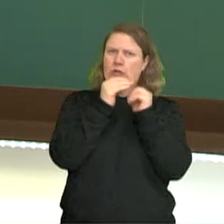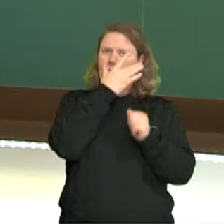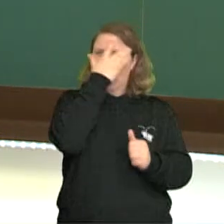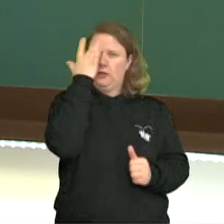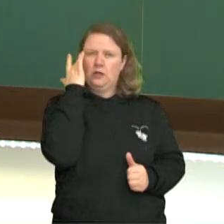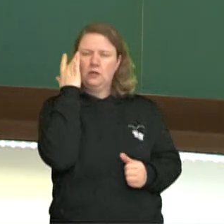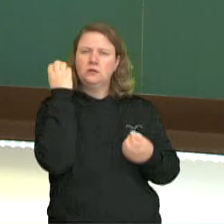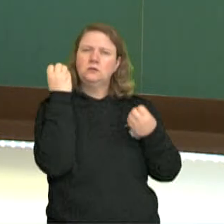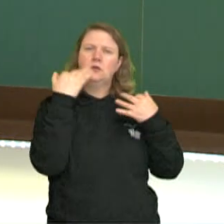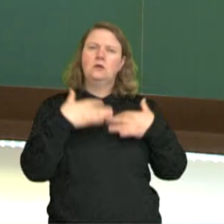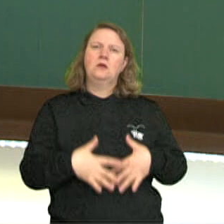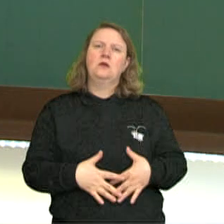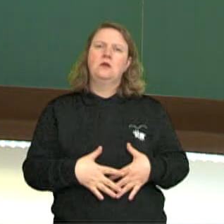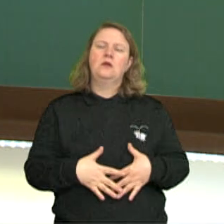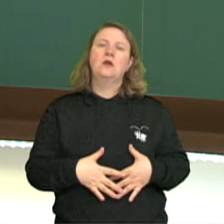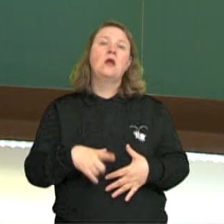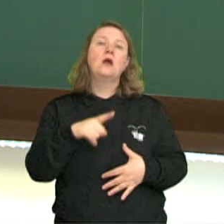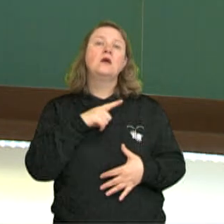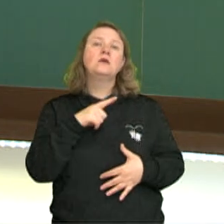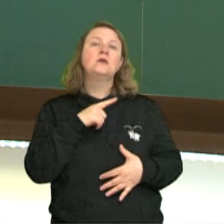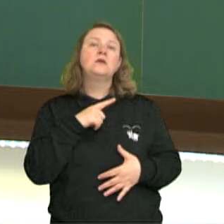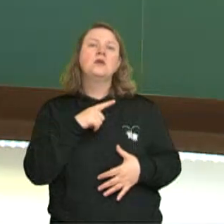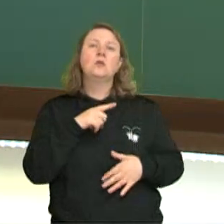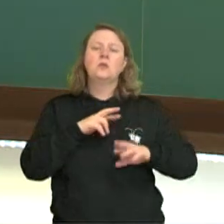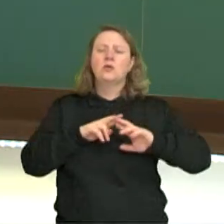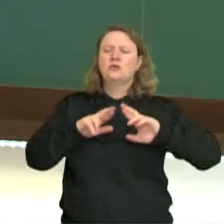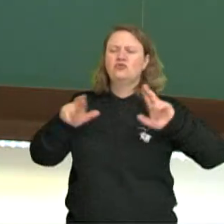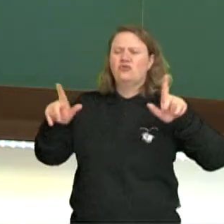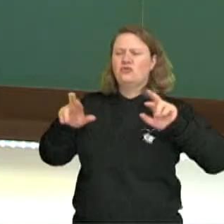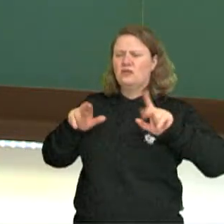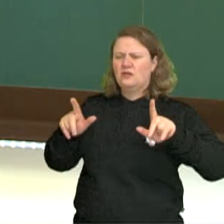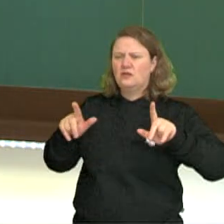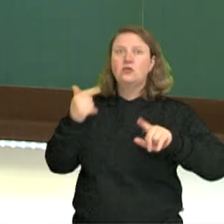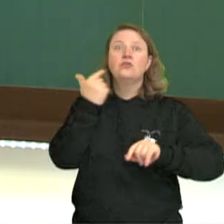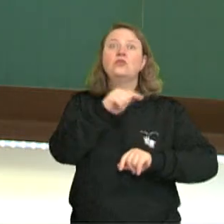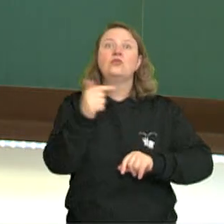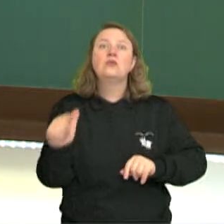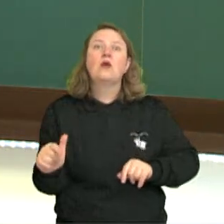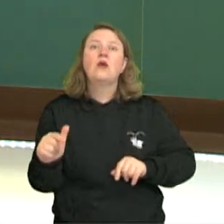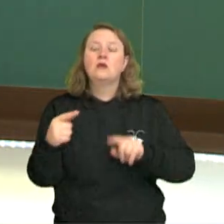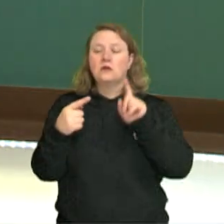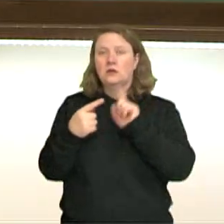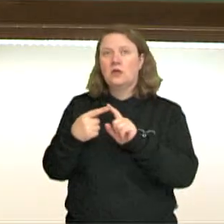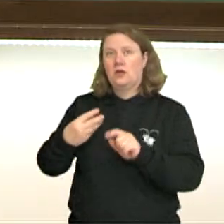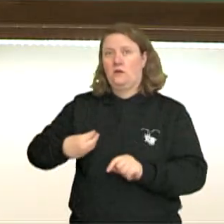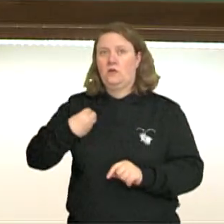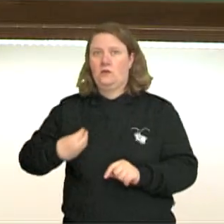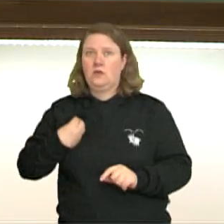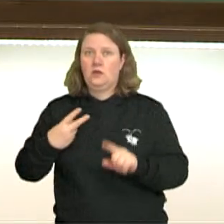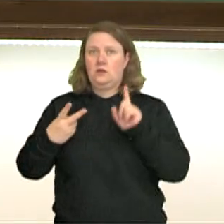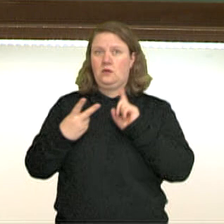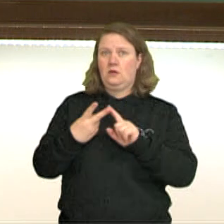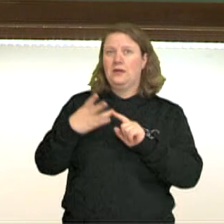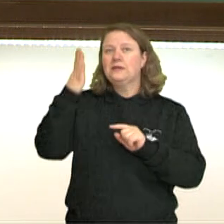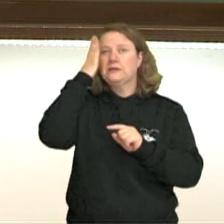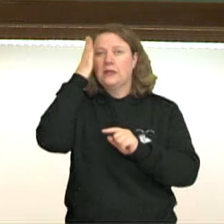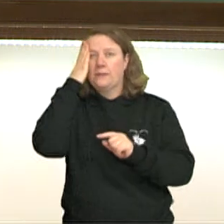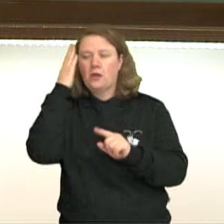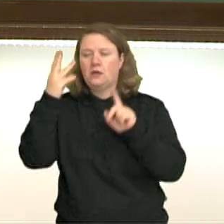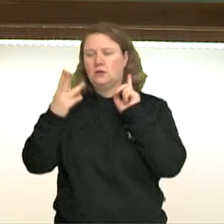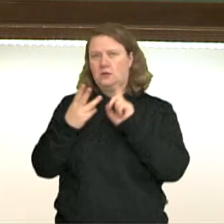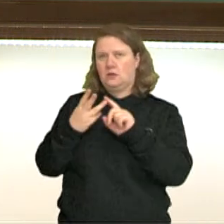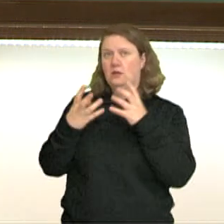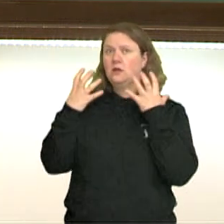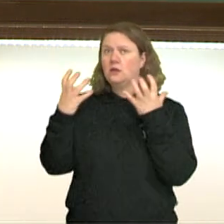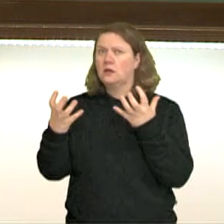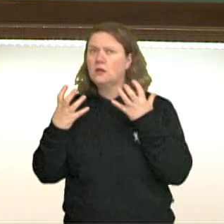uma indistinção entre existir, querer e saber? São separáveis, né,